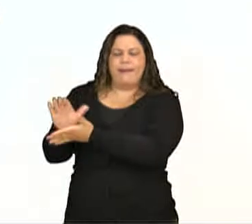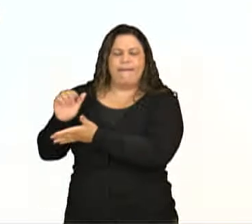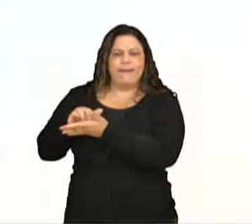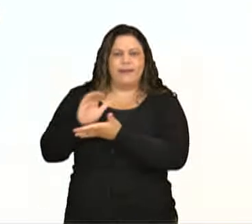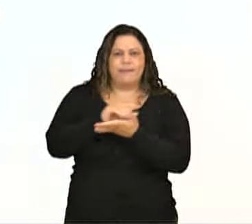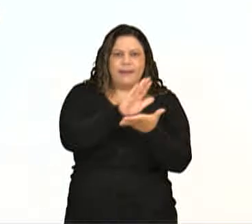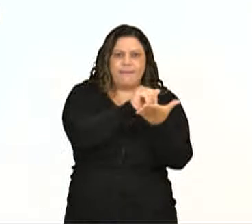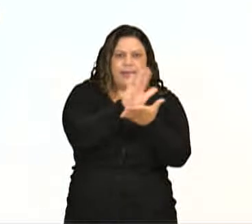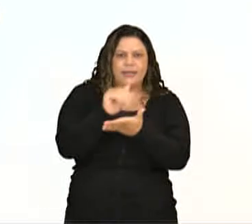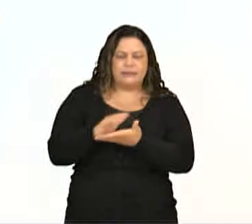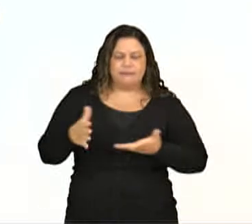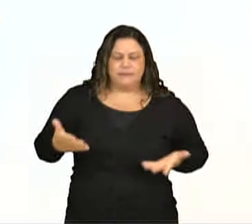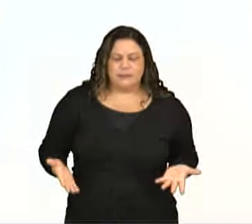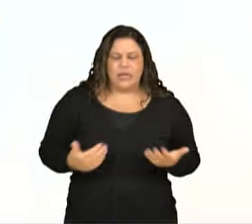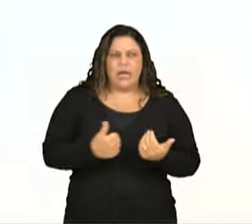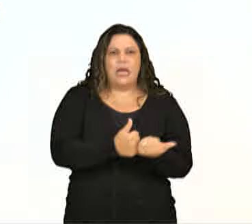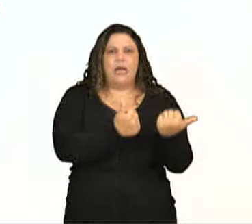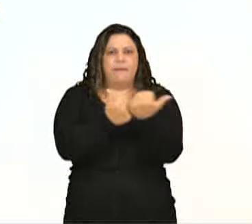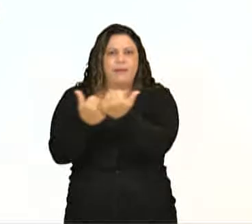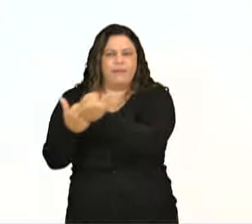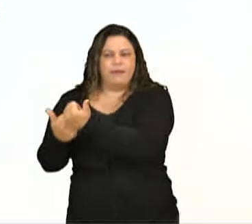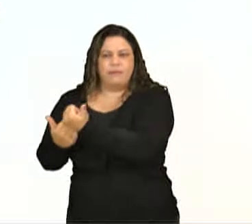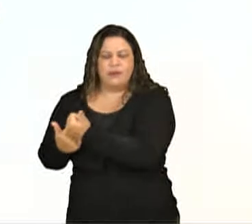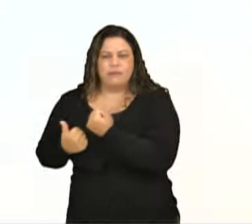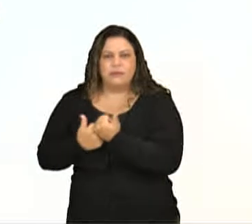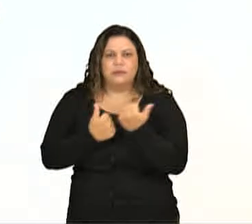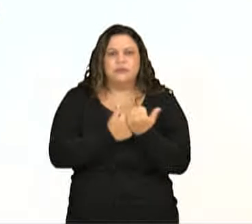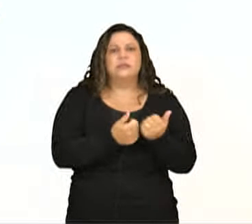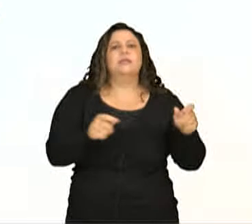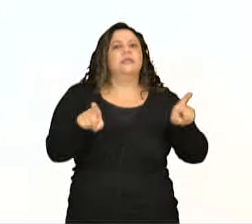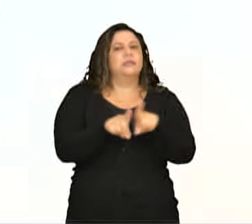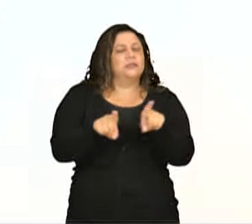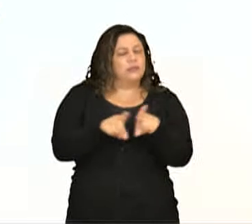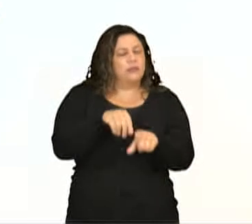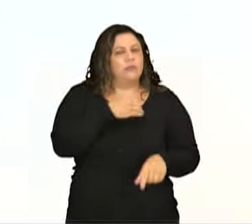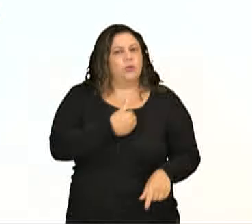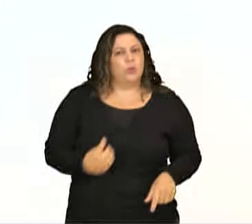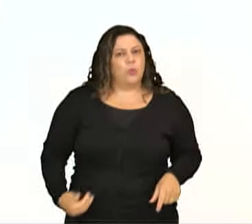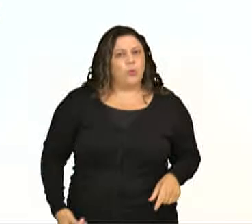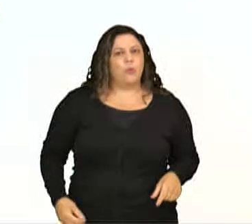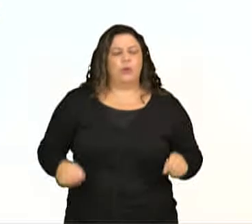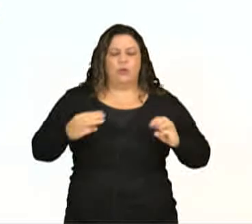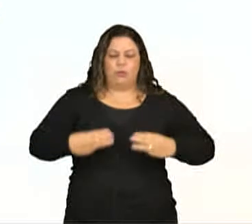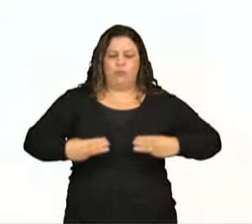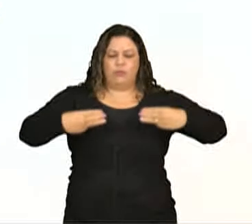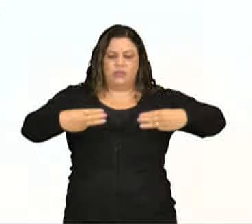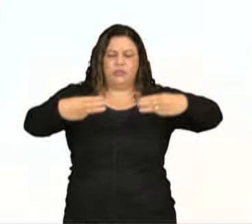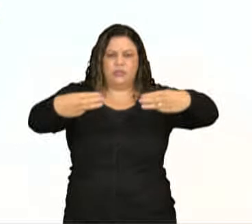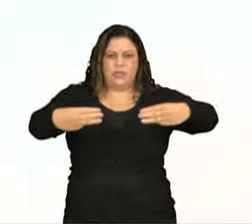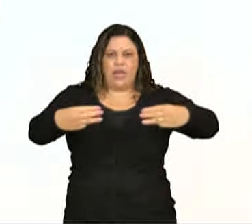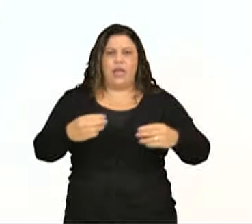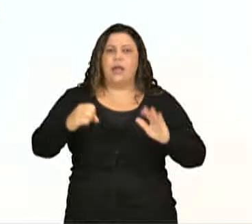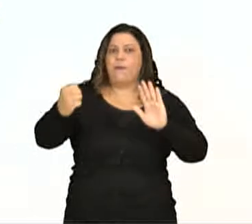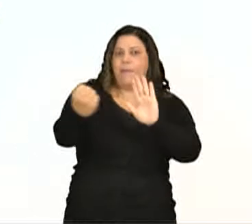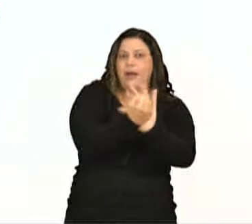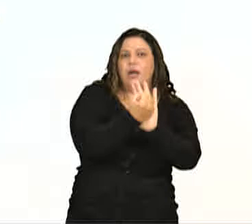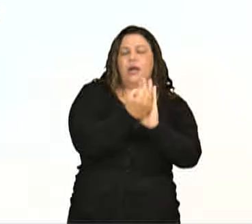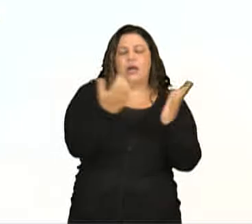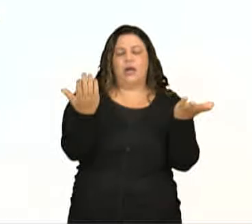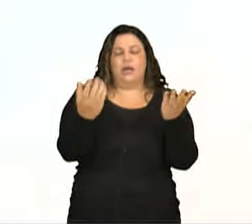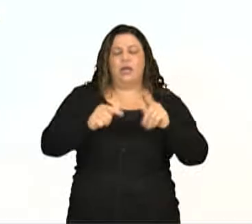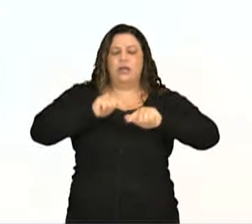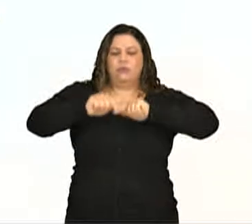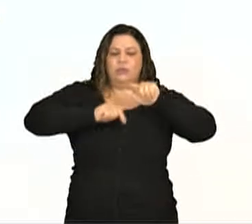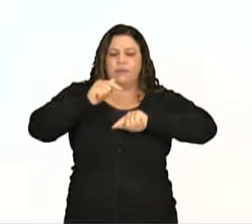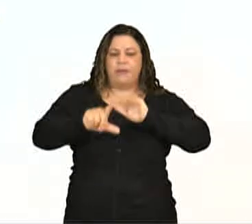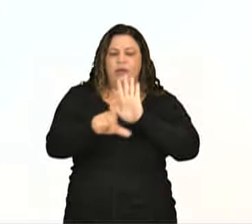estados. Mas o governo dele provisório também é marcado pela criação dos ministérios do trabalho, com muitas leis